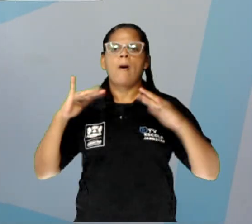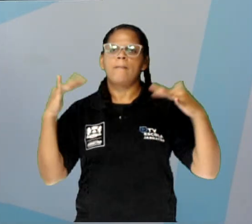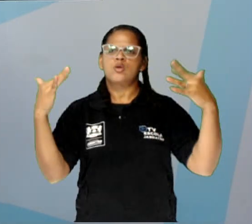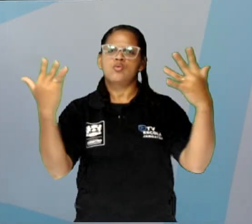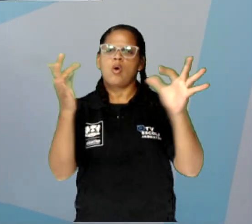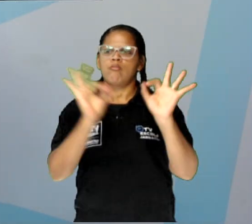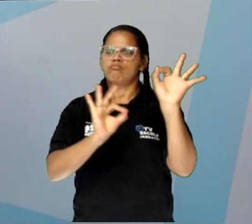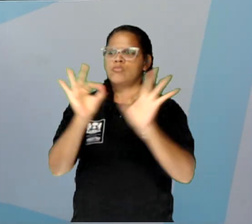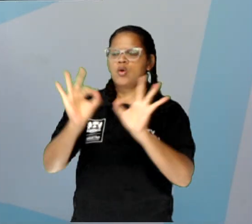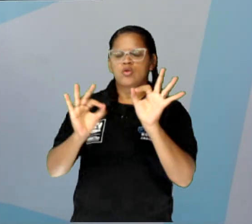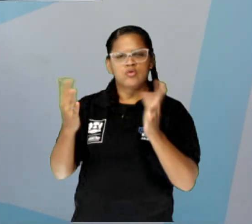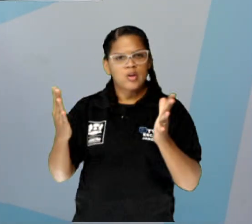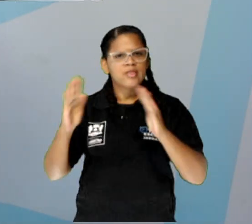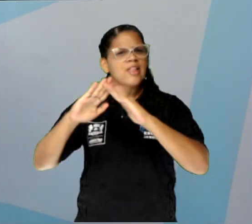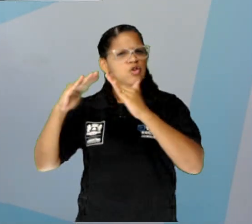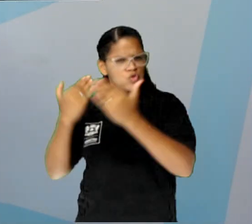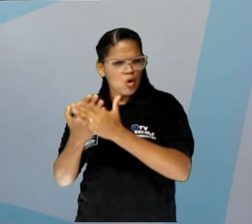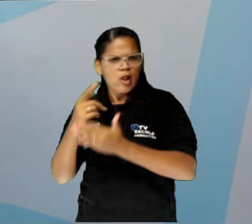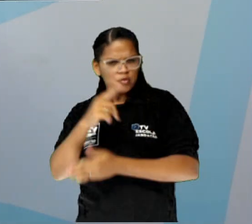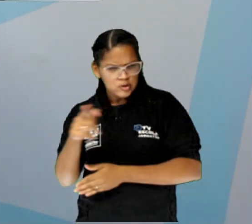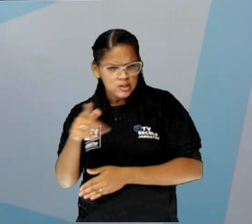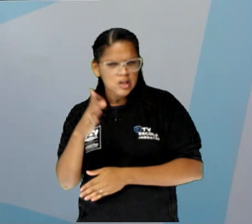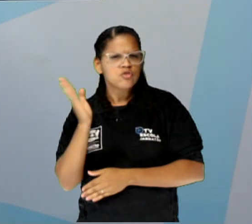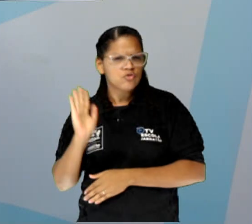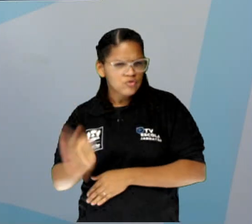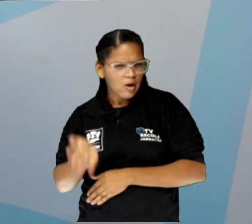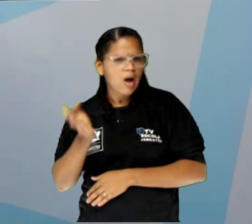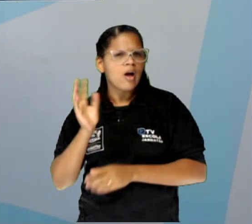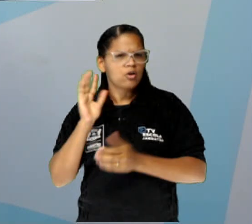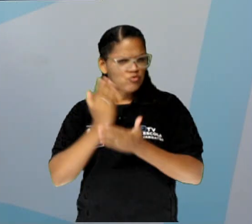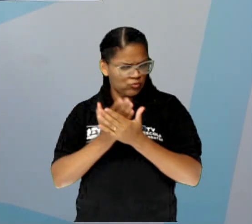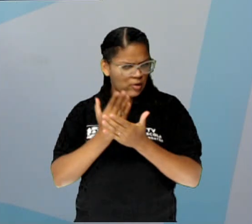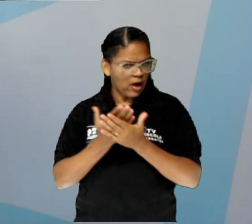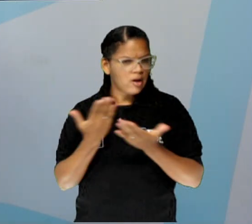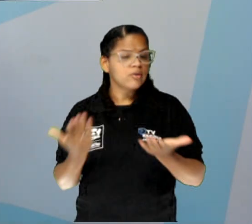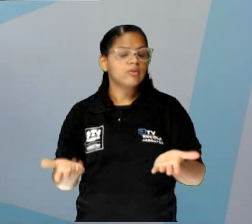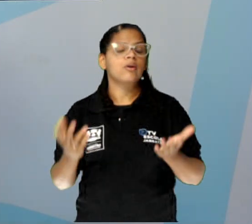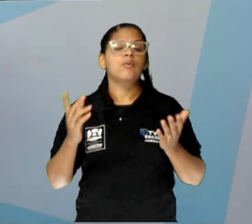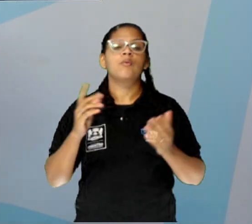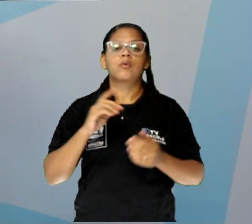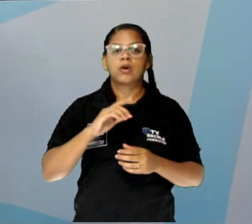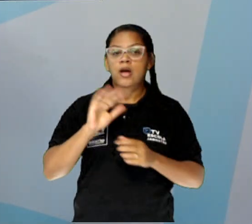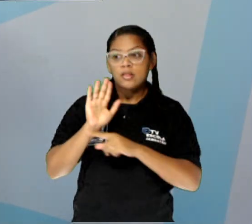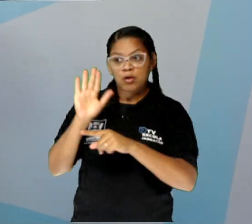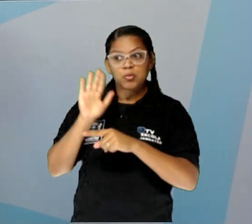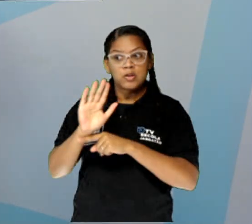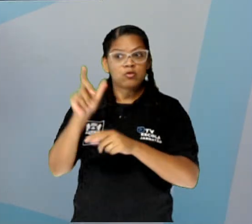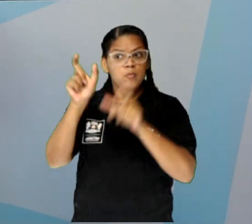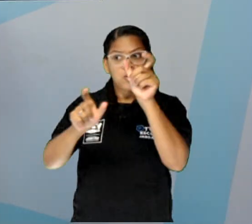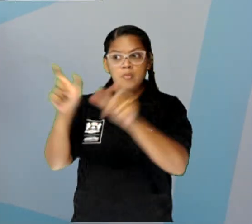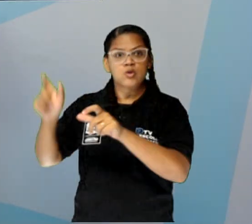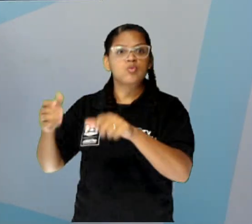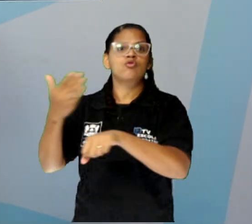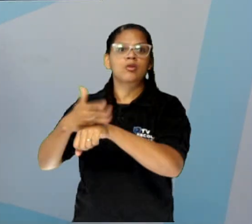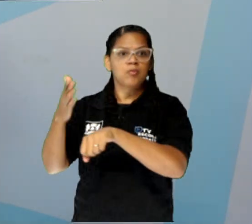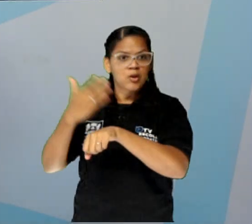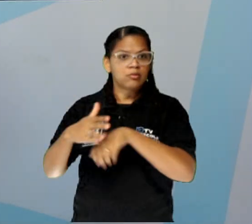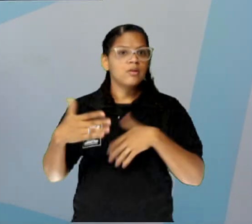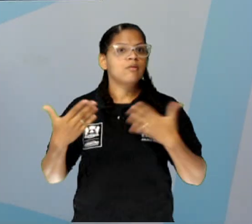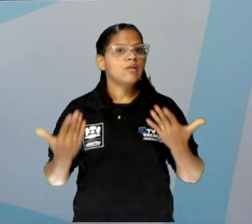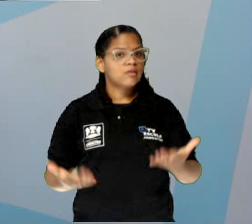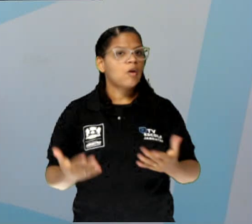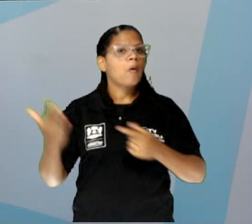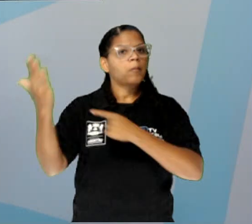escola? Será que vocês aprenderam? Né? E traz alguns benefícios para todas essas pessoas que estão ali. Primeiro deles, benefício de gasto